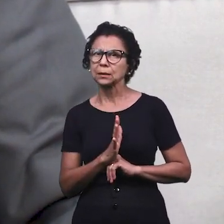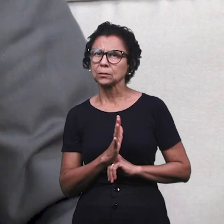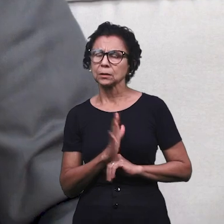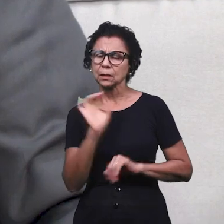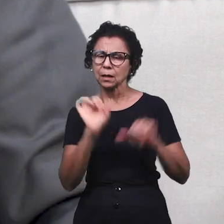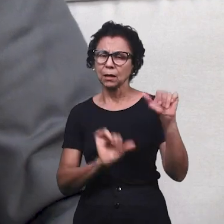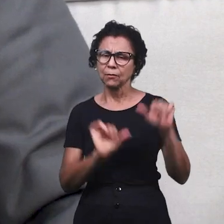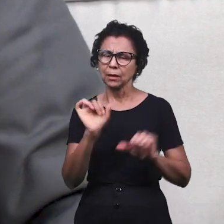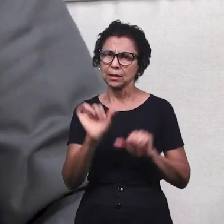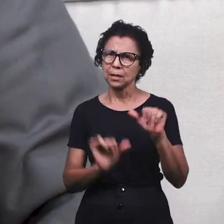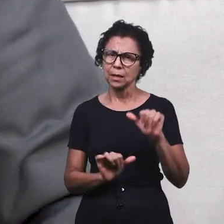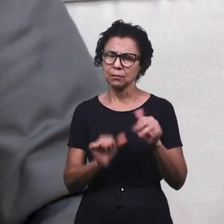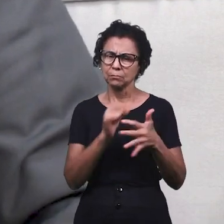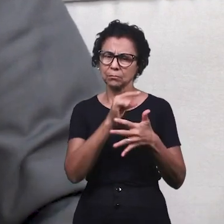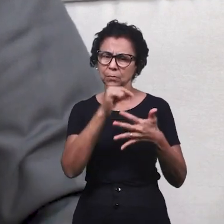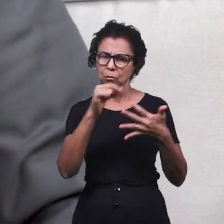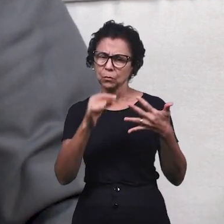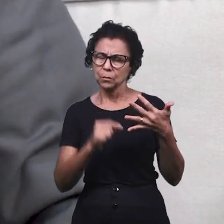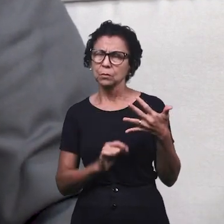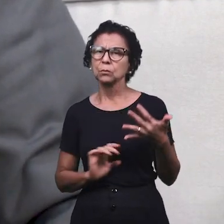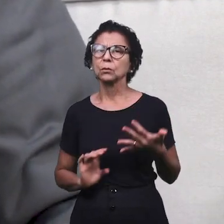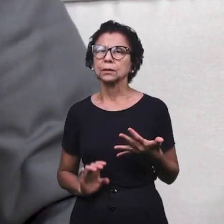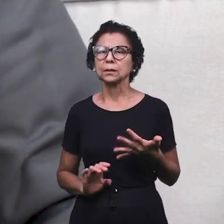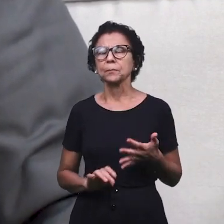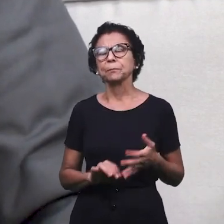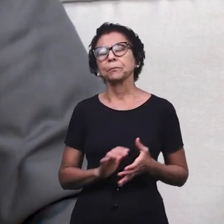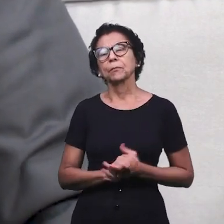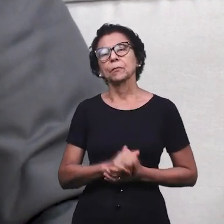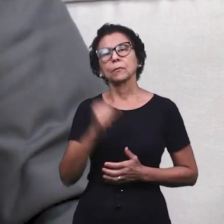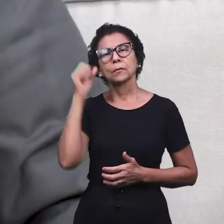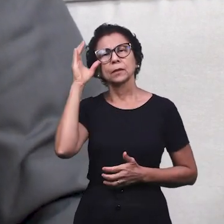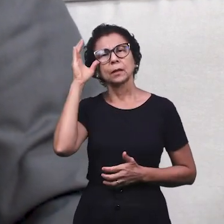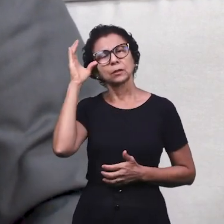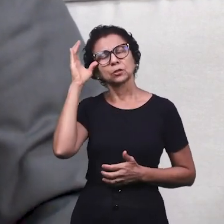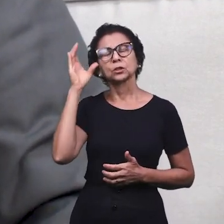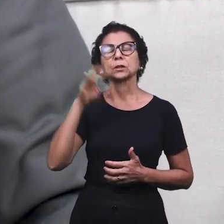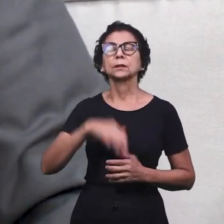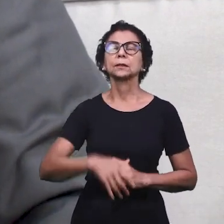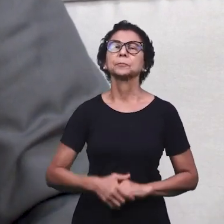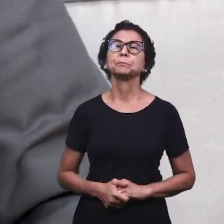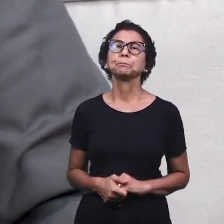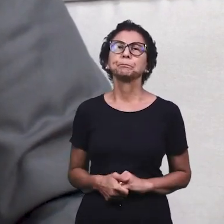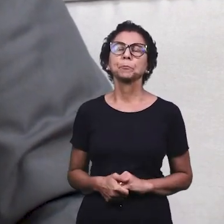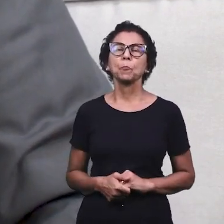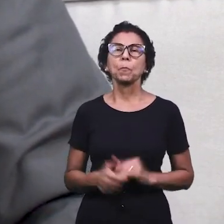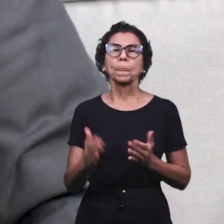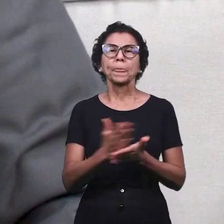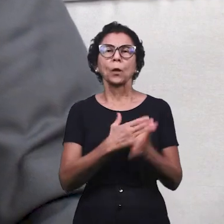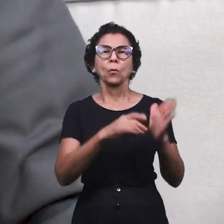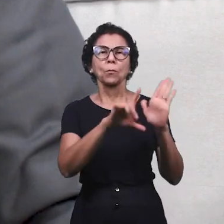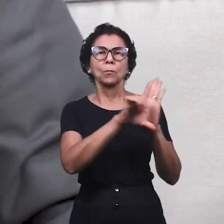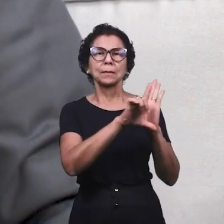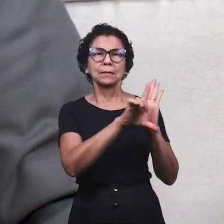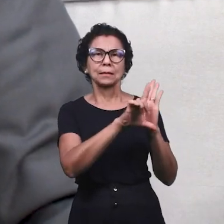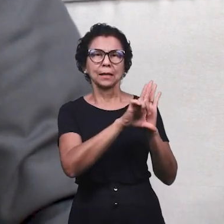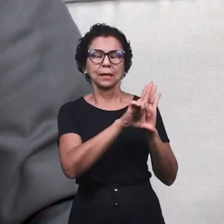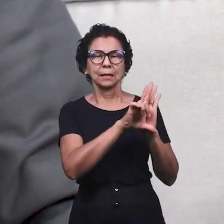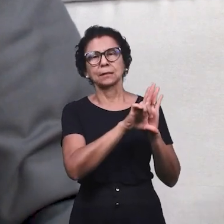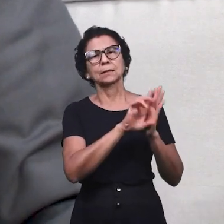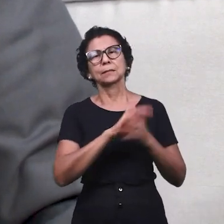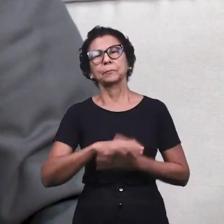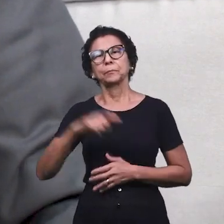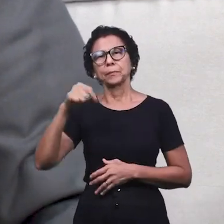em consideração na hora de escolher o seu país para importar. Exemplo, a China. Há algumas leis tarifárias